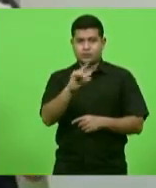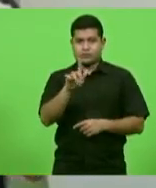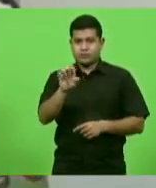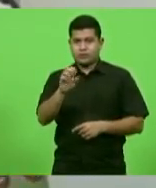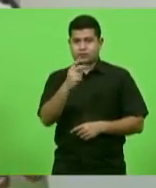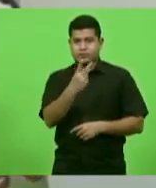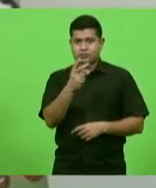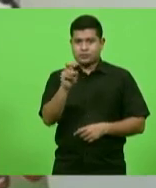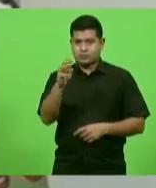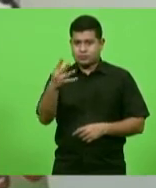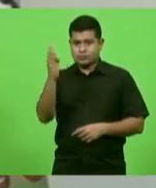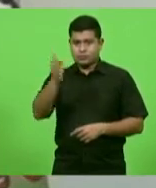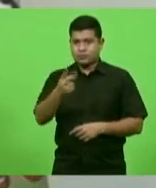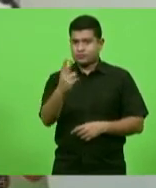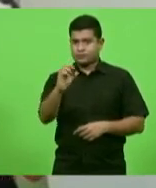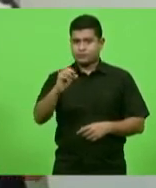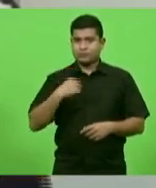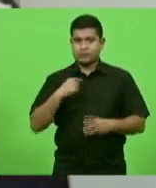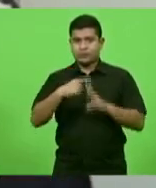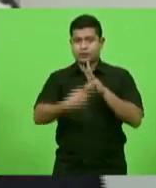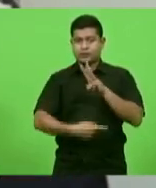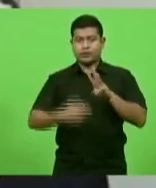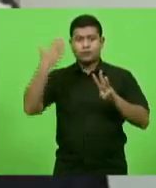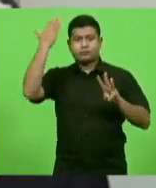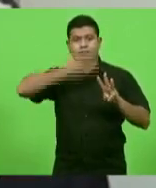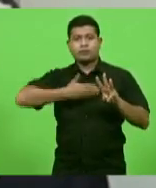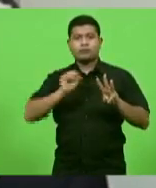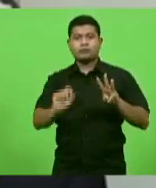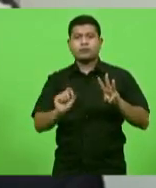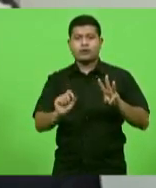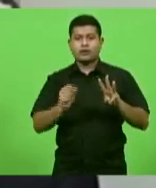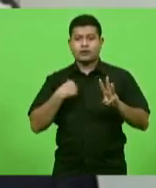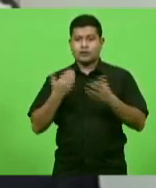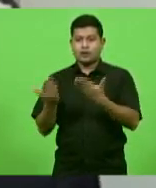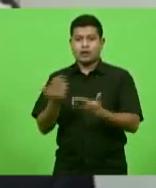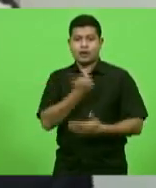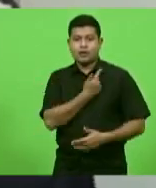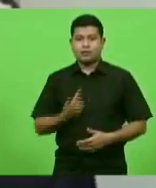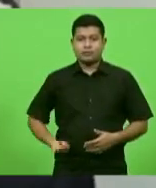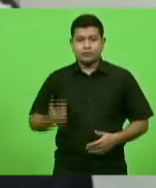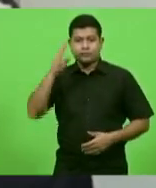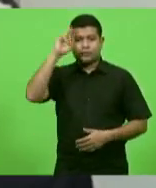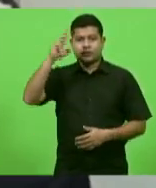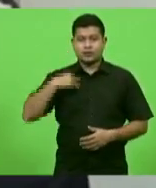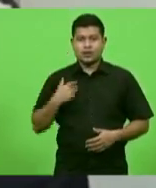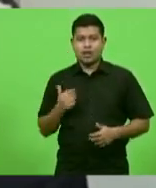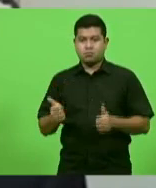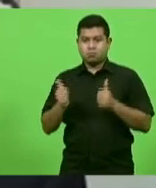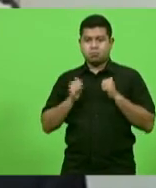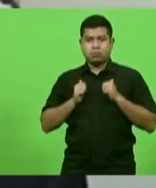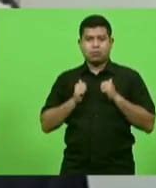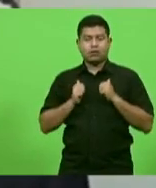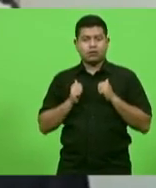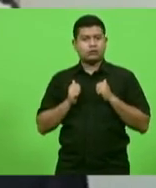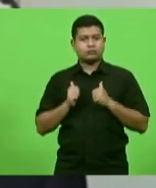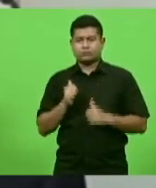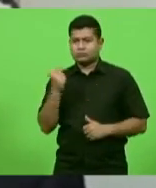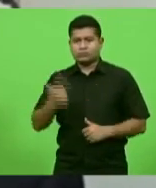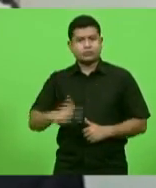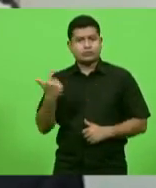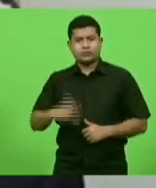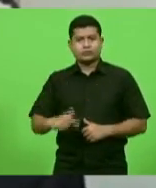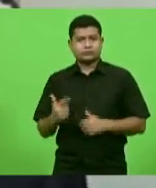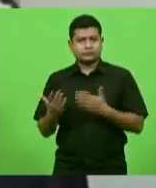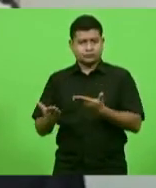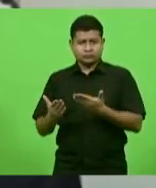g254 2020 estas três provas mostram que o governador não foi o início e nenhum momento